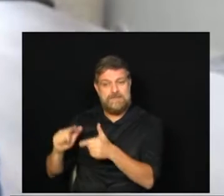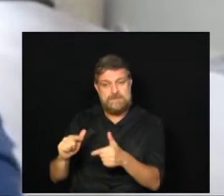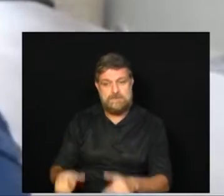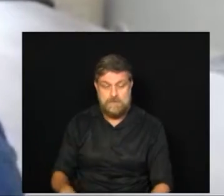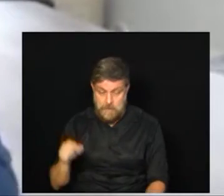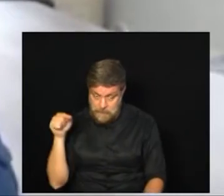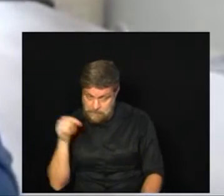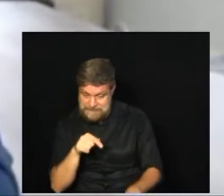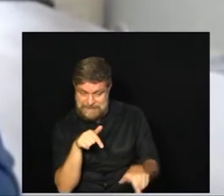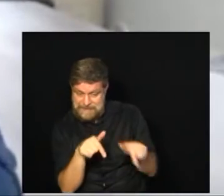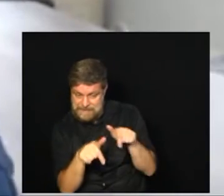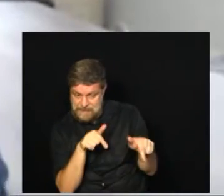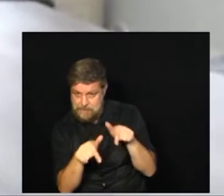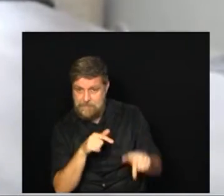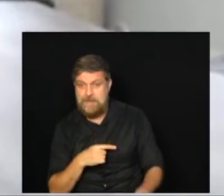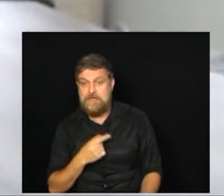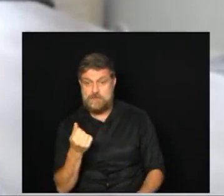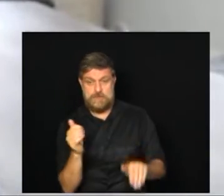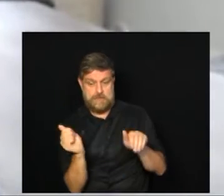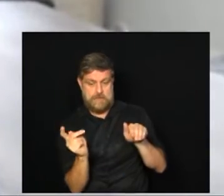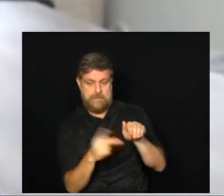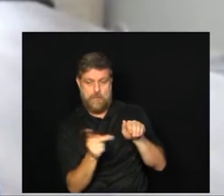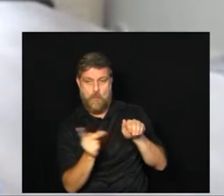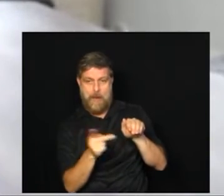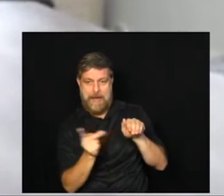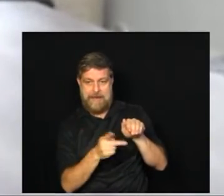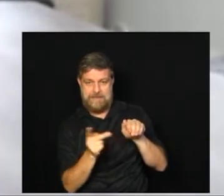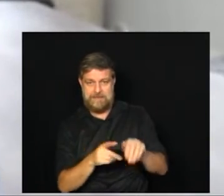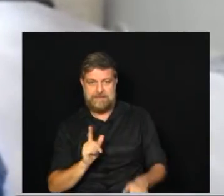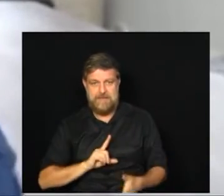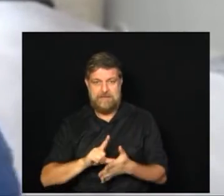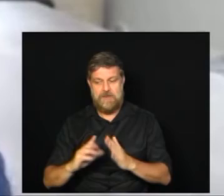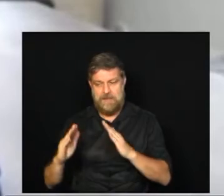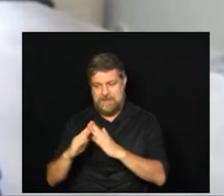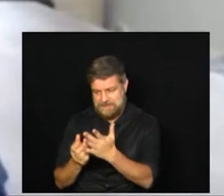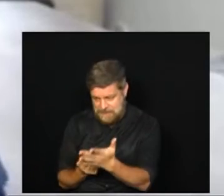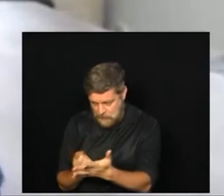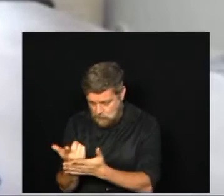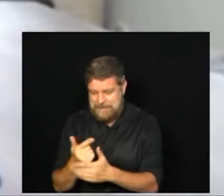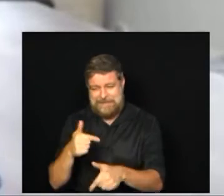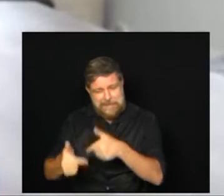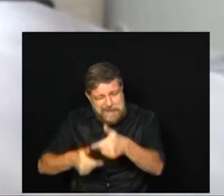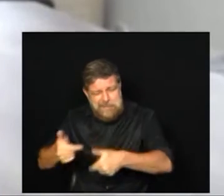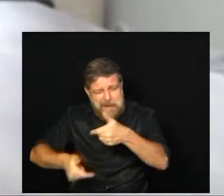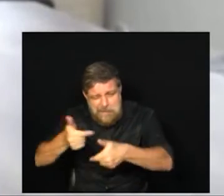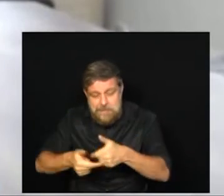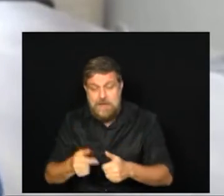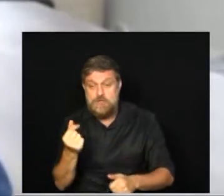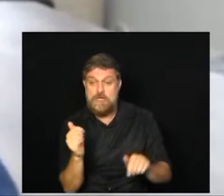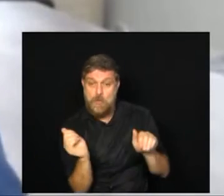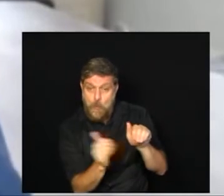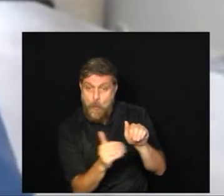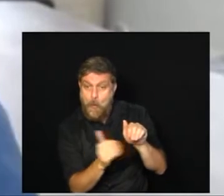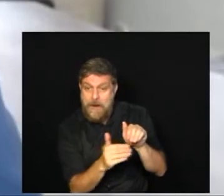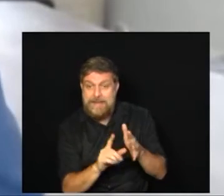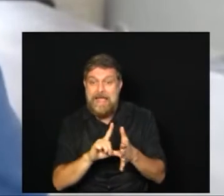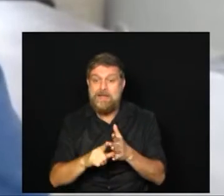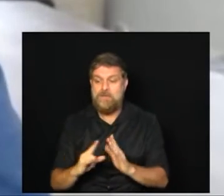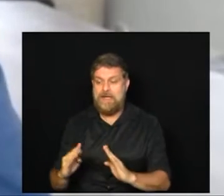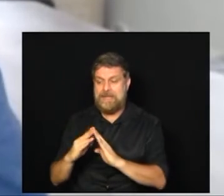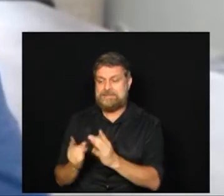não consigo chegar a nenhuma conclusão, então talvez seja caso a caso. Às vezes quem está nos assistindo